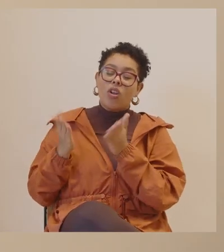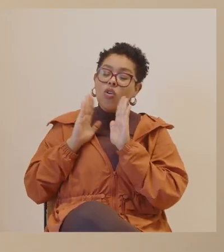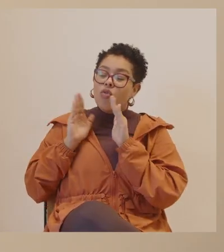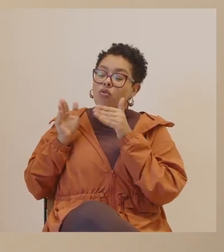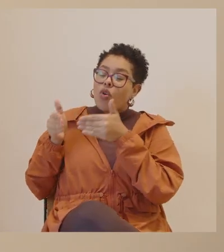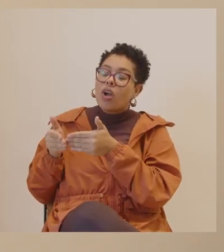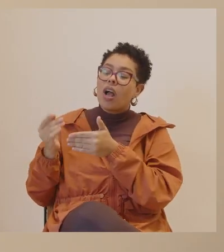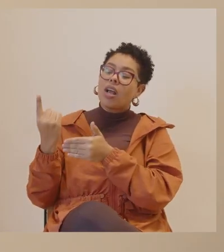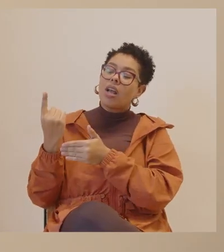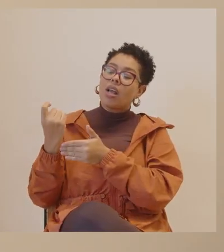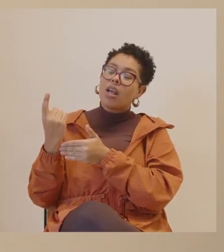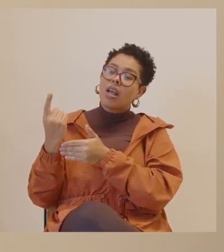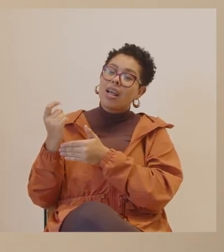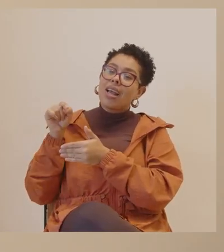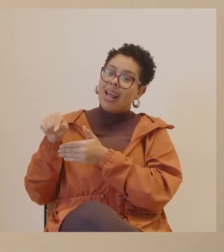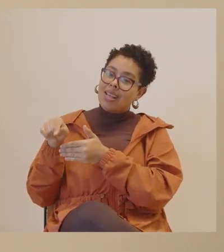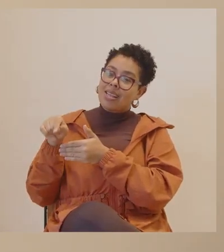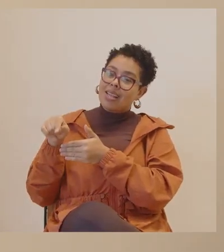na produção do artista, né.